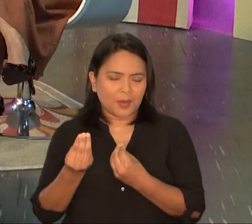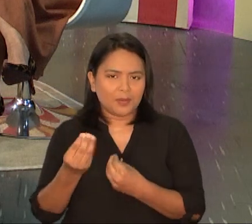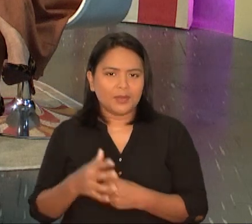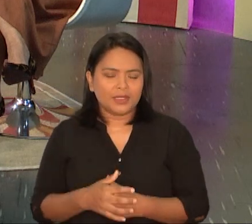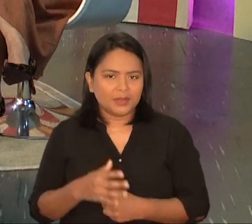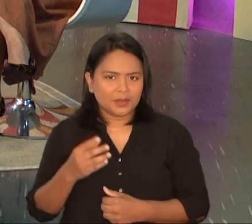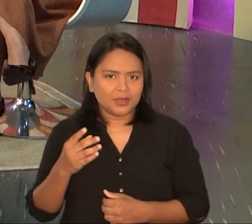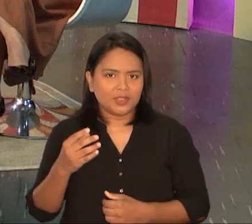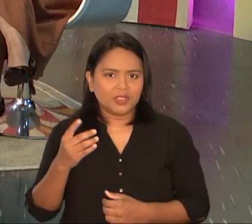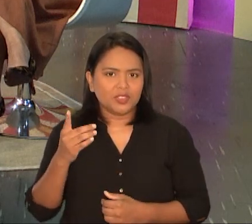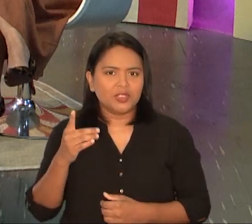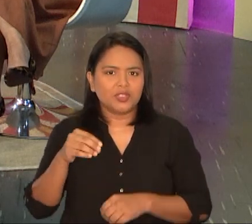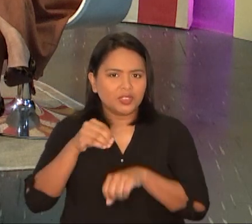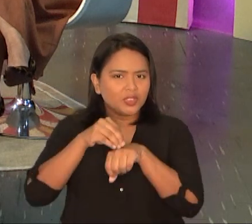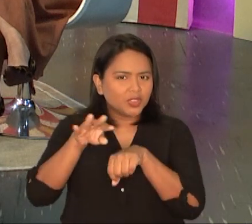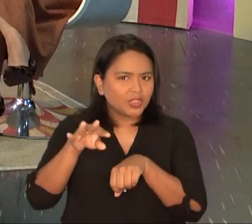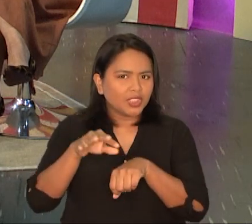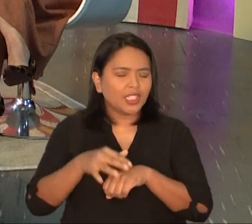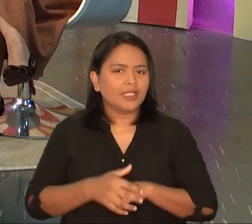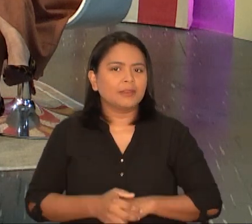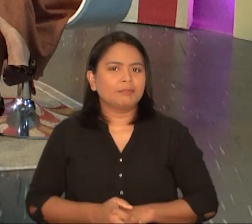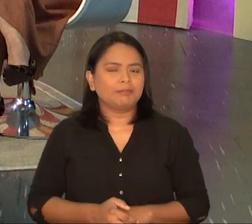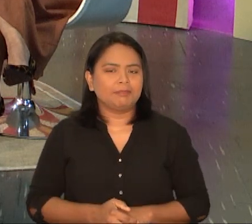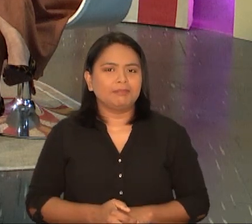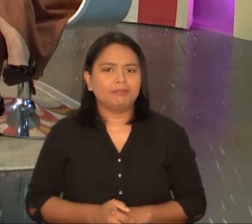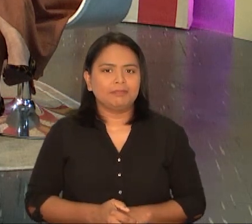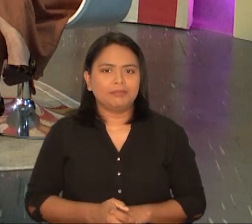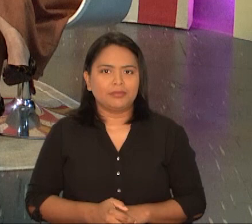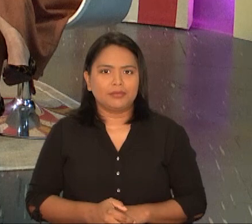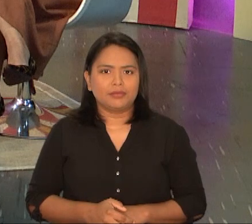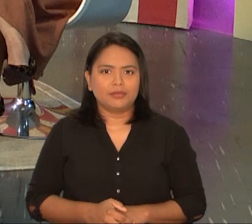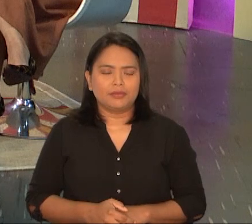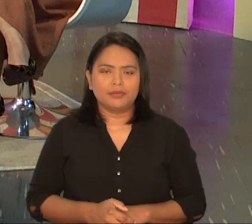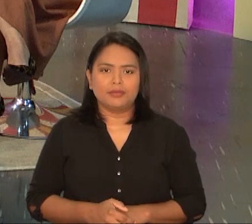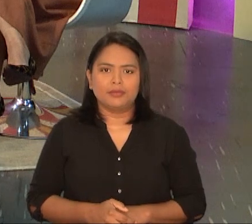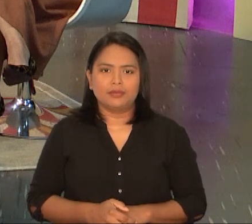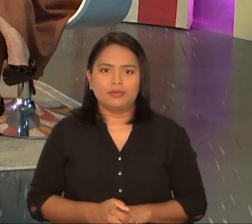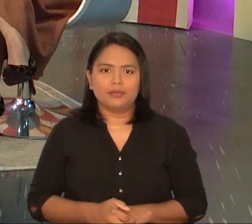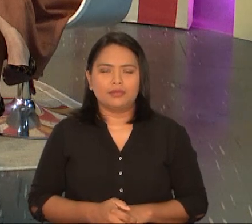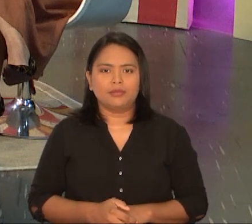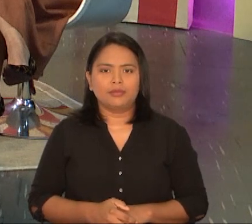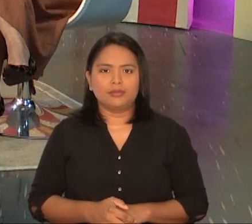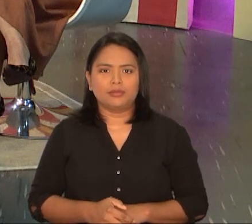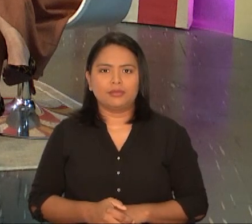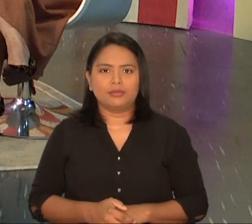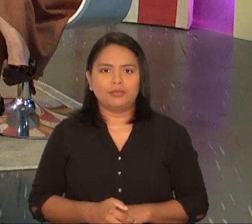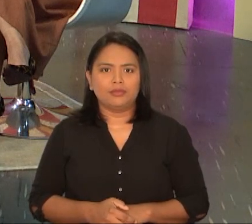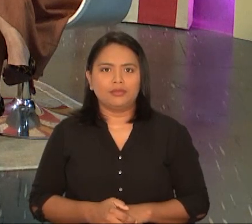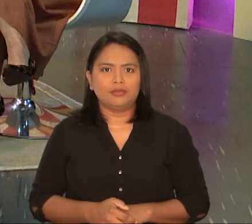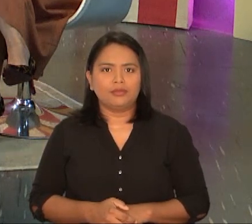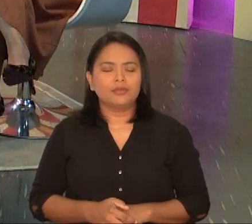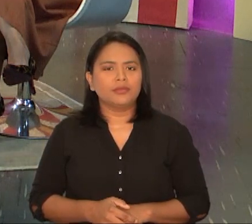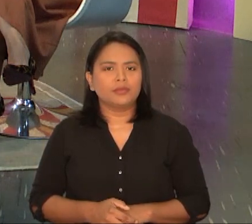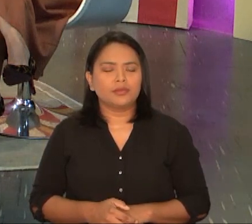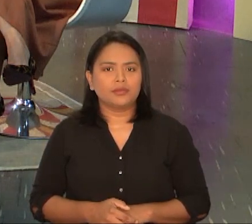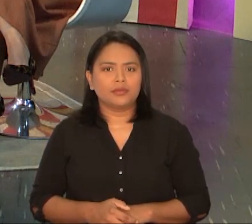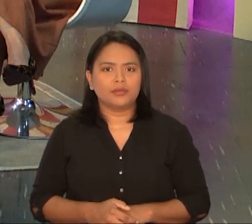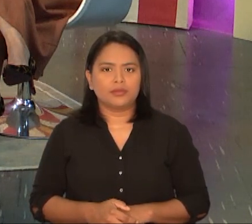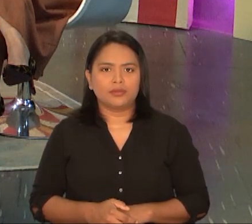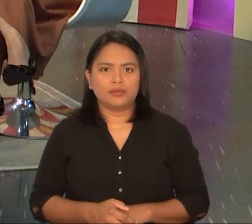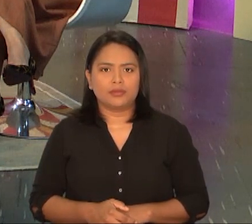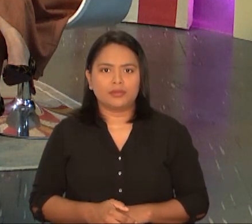dar essas dicas para a gente utilizando essas mamas que você trouxe. Perfeito. Deixa eu pegar aqui uma mama didática, que eu acho que fica bem